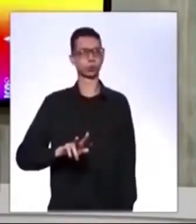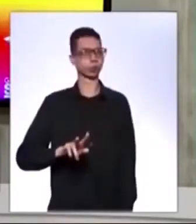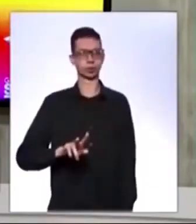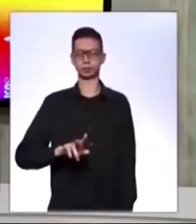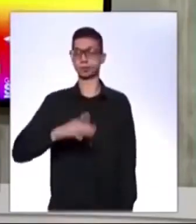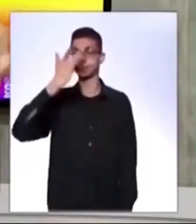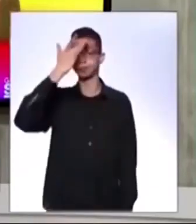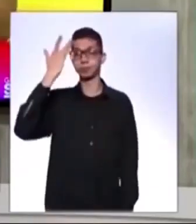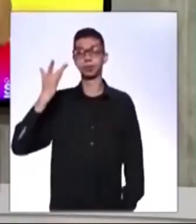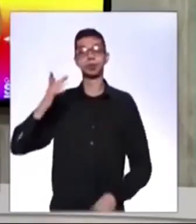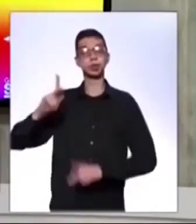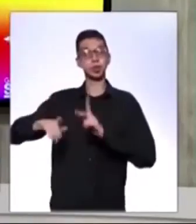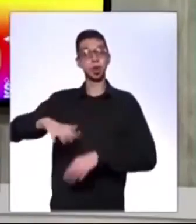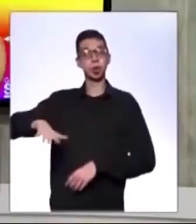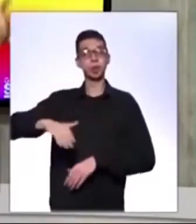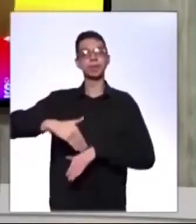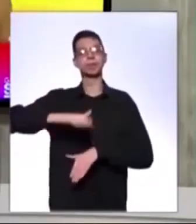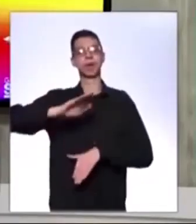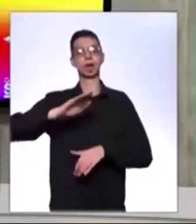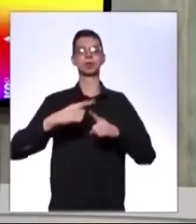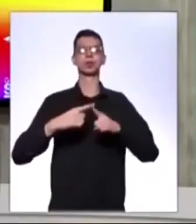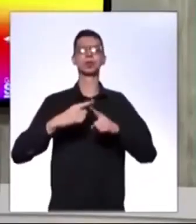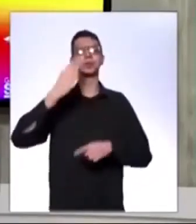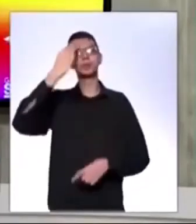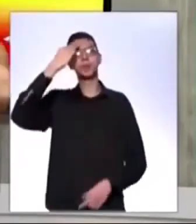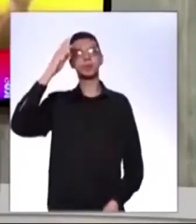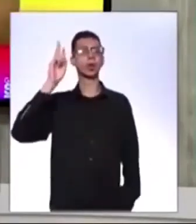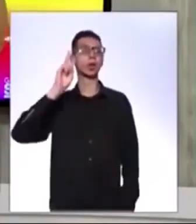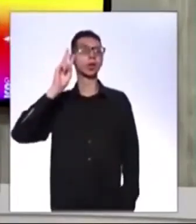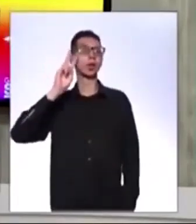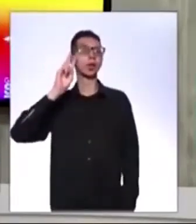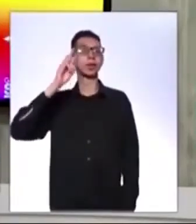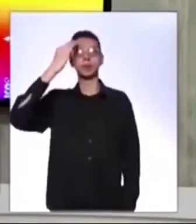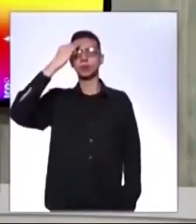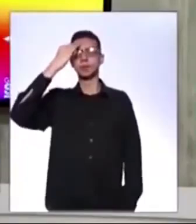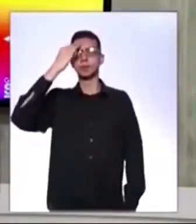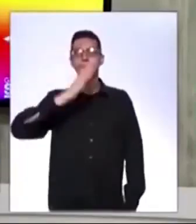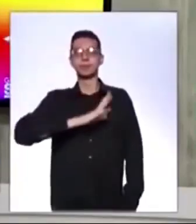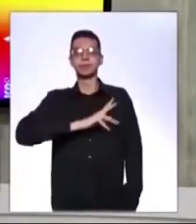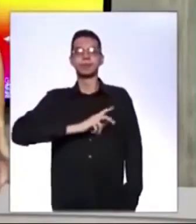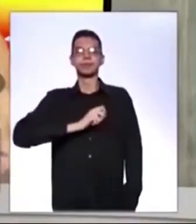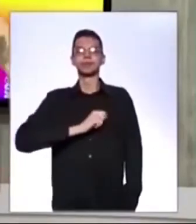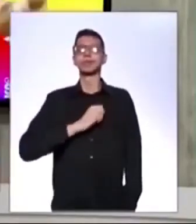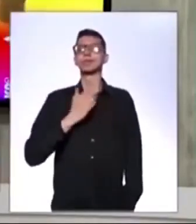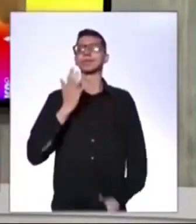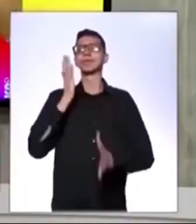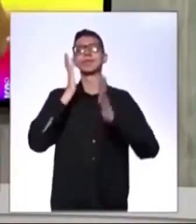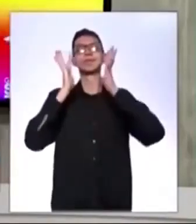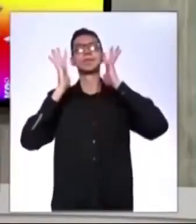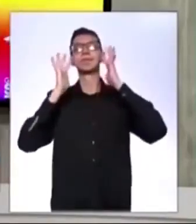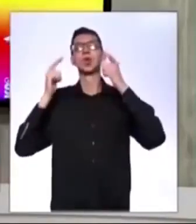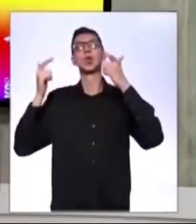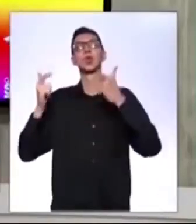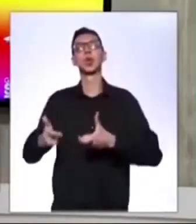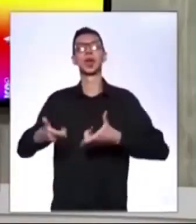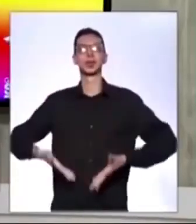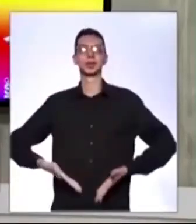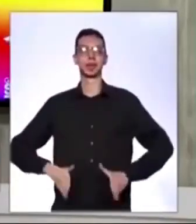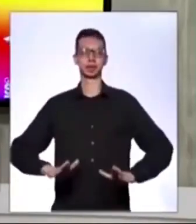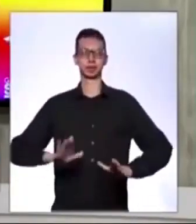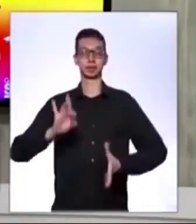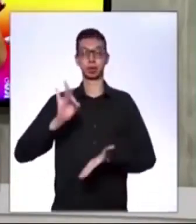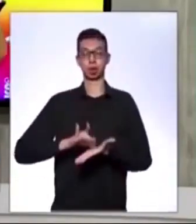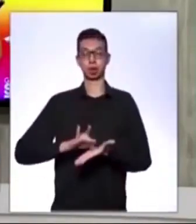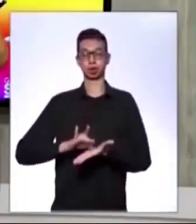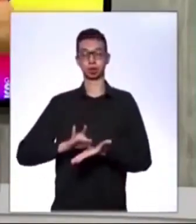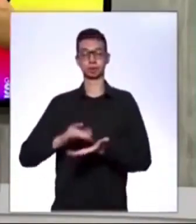muito mais, né? Era lembrança, era uma memória afetiva da sua terra natal, tá certo? Do lugar da onde eles vieram,